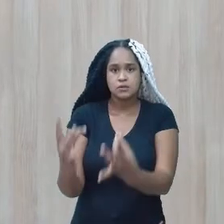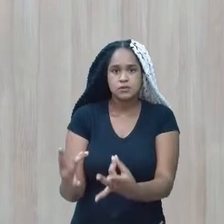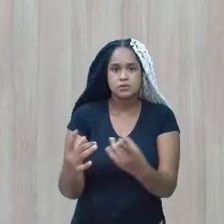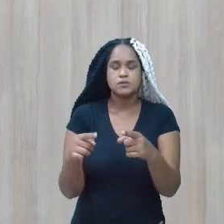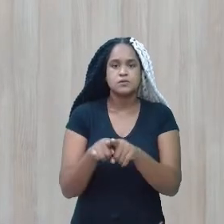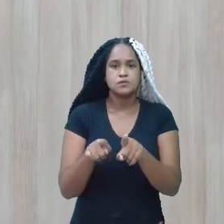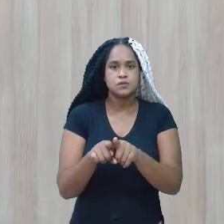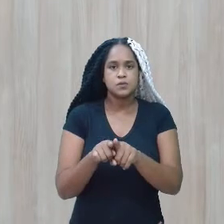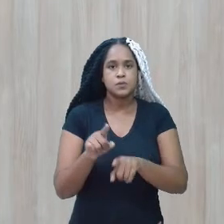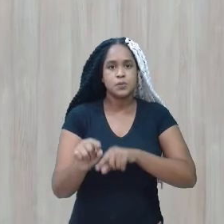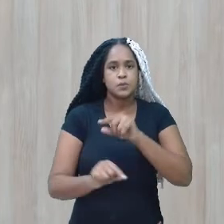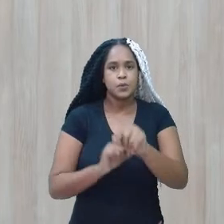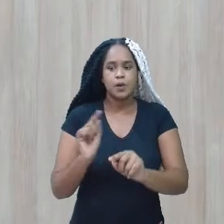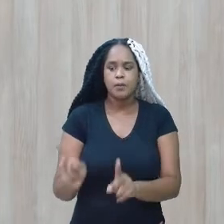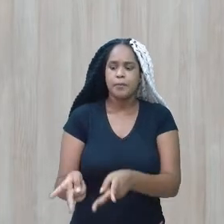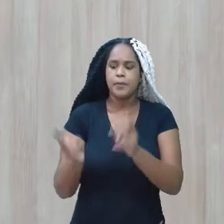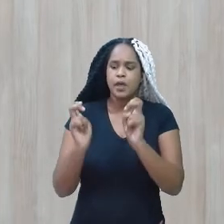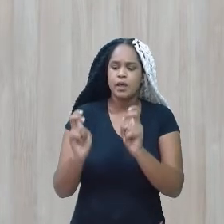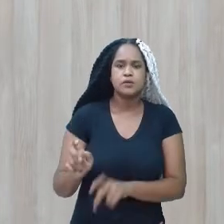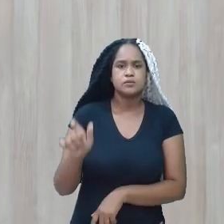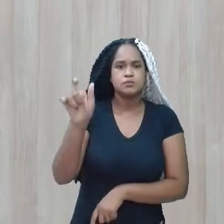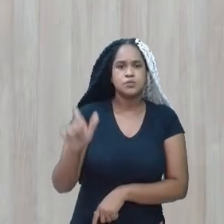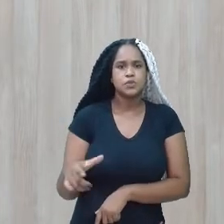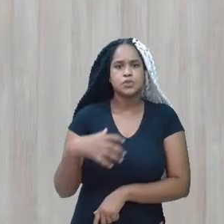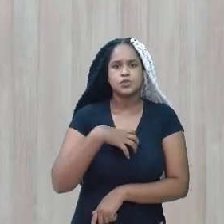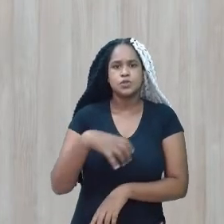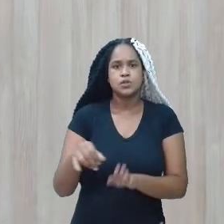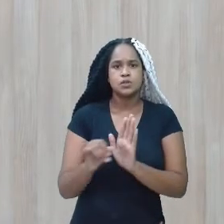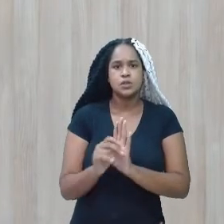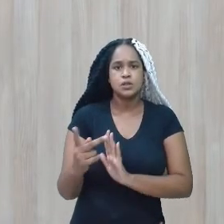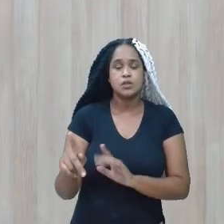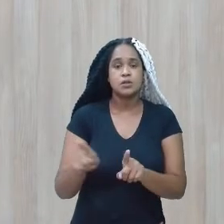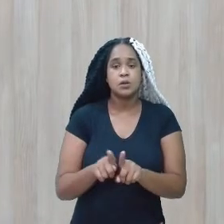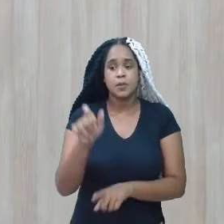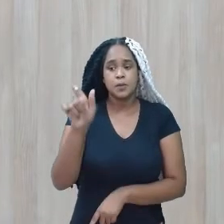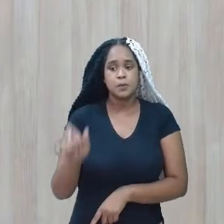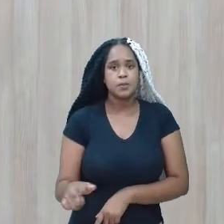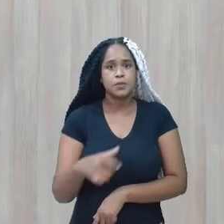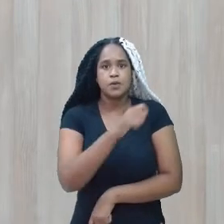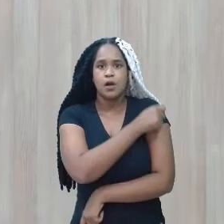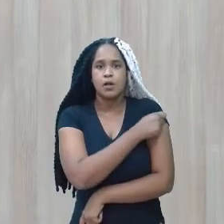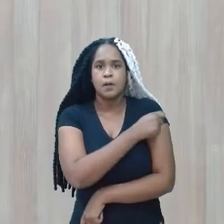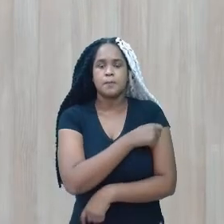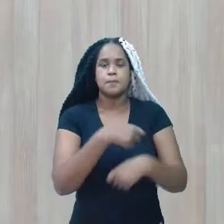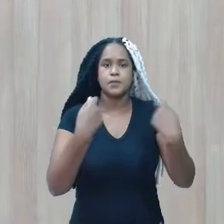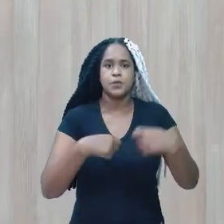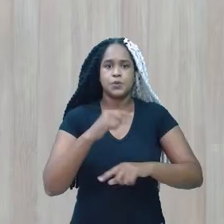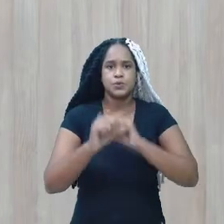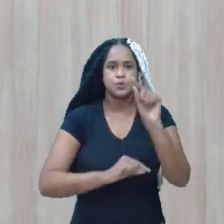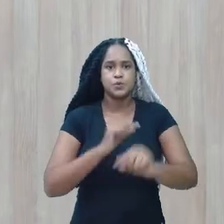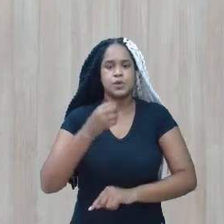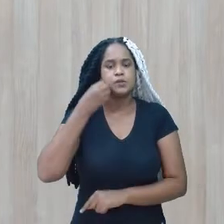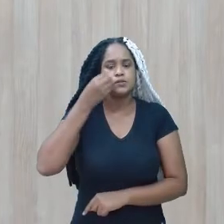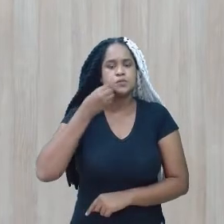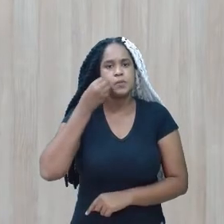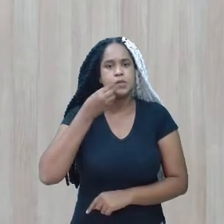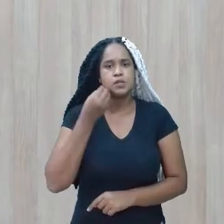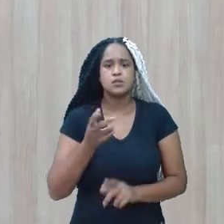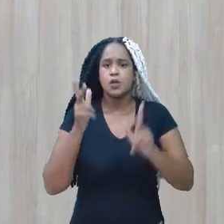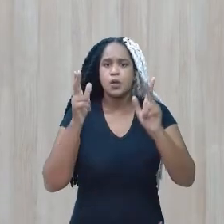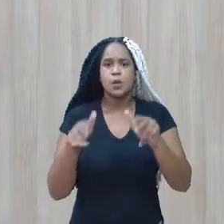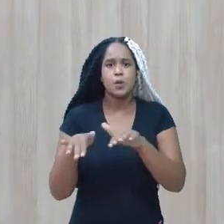de fato viver todas as experiências igual aos demais